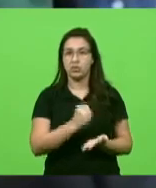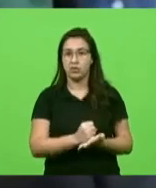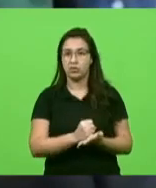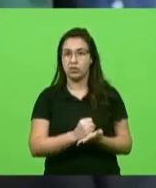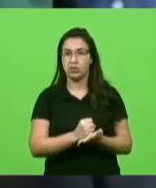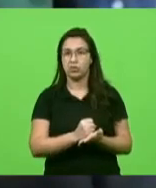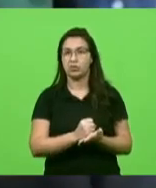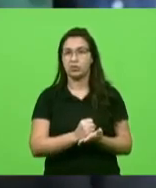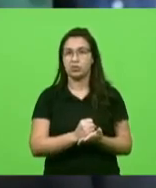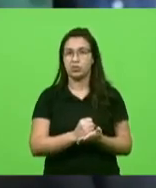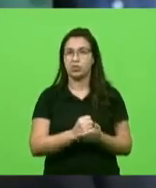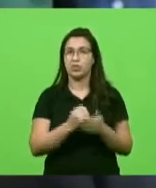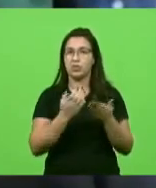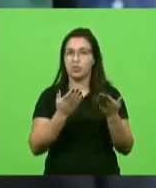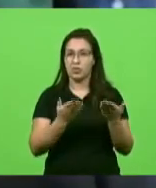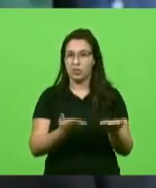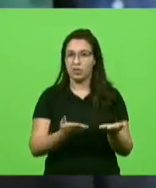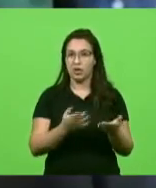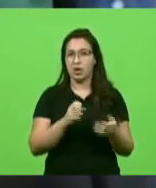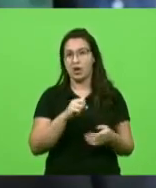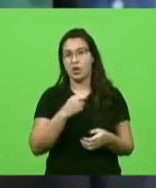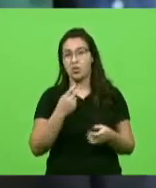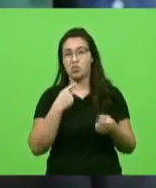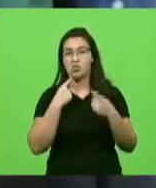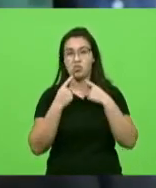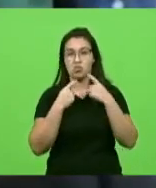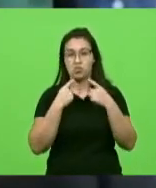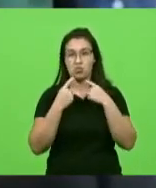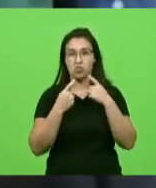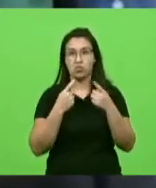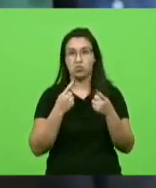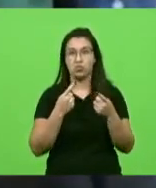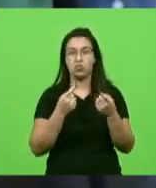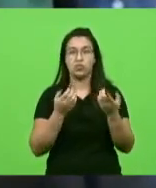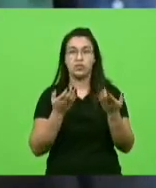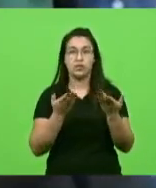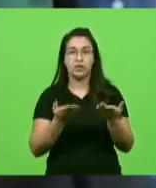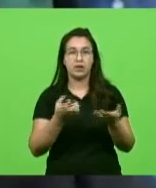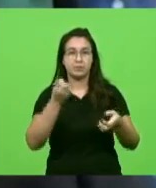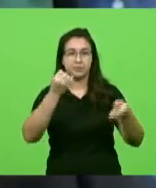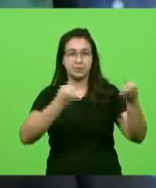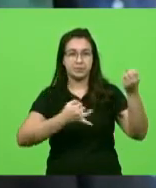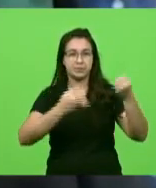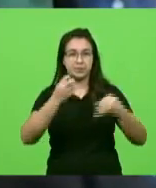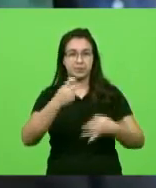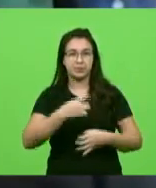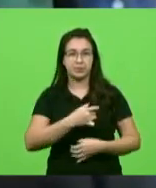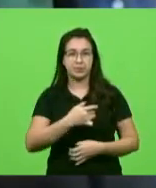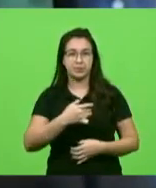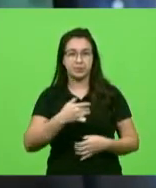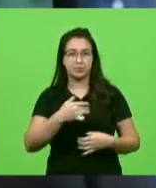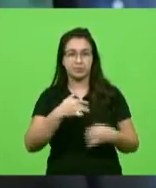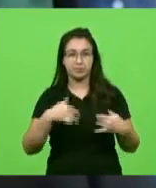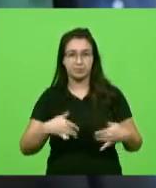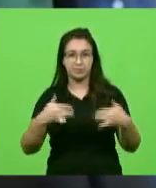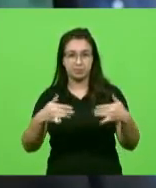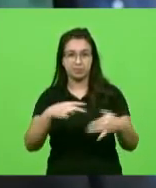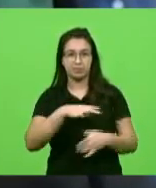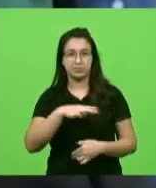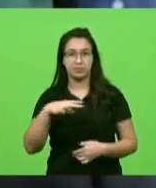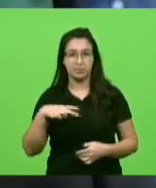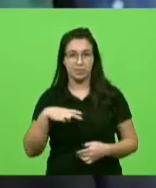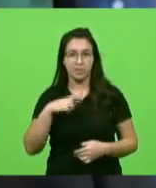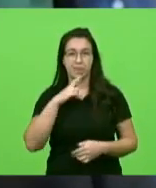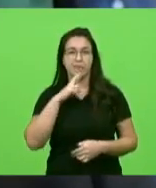genérica jogo pintar as dúvidas são elucidados do depoimento prestado ao Ministério Público da Catarina ele que